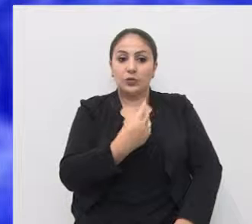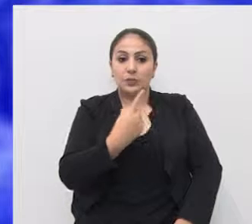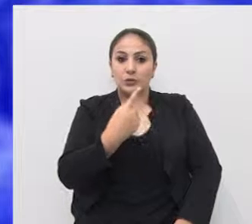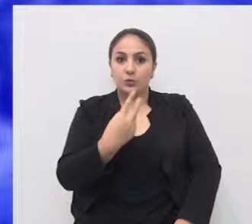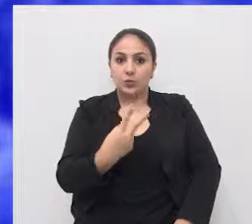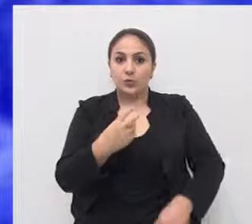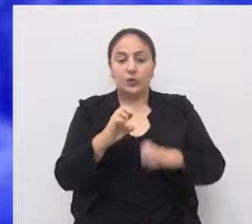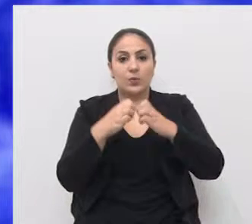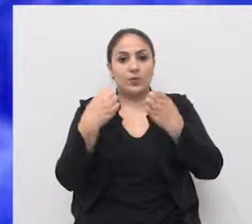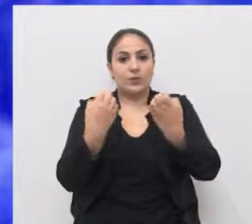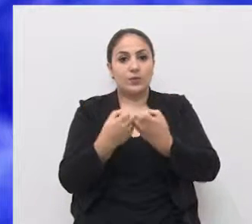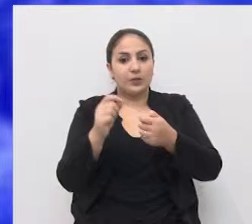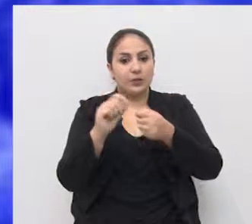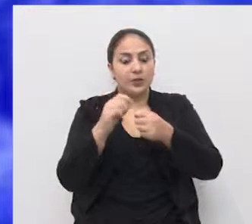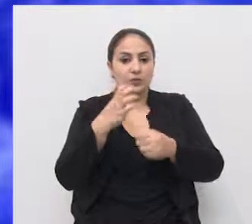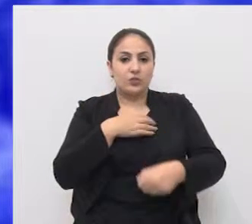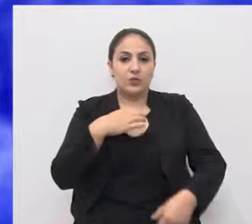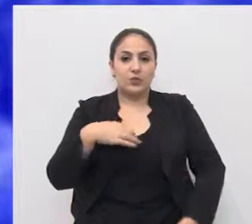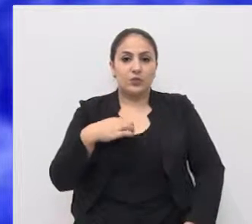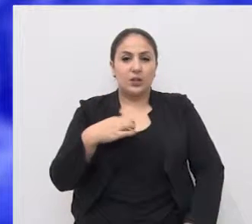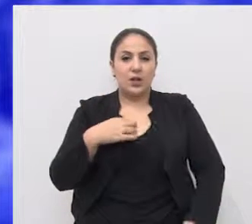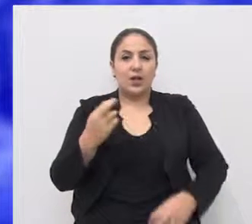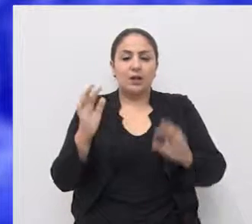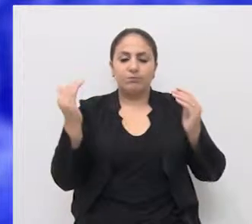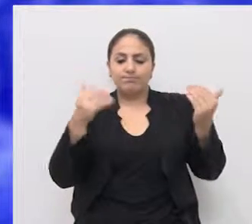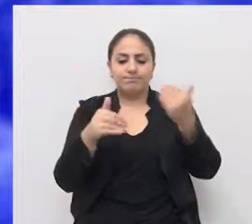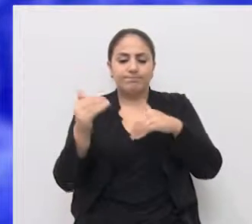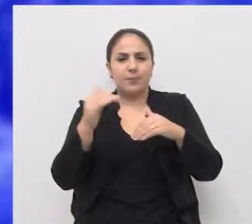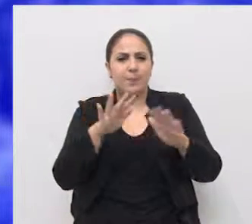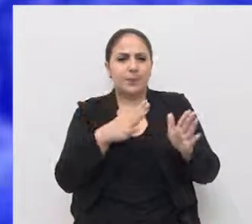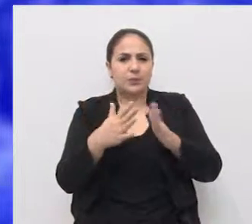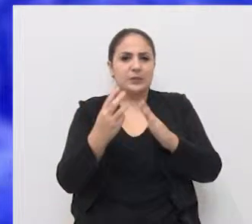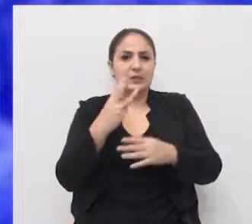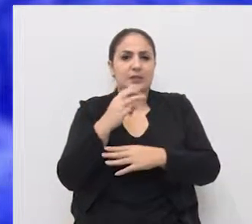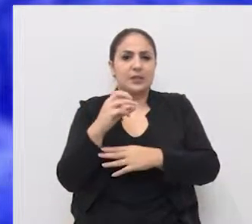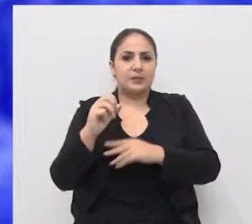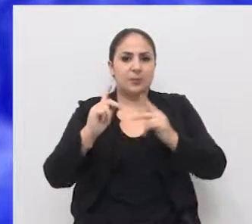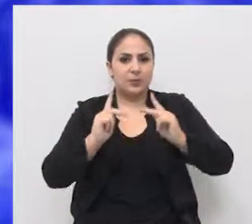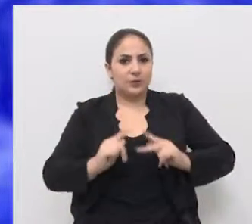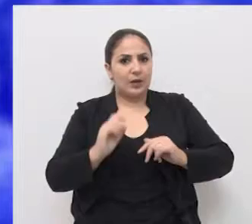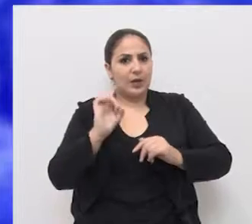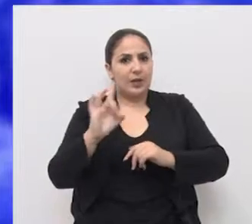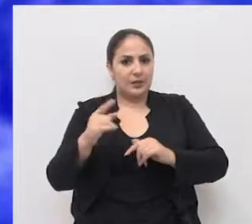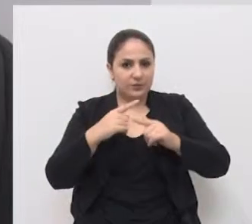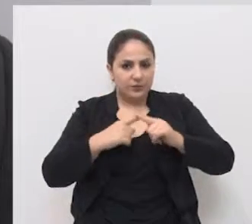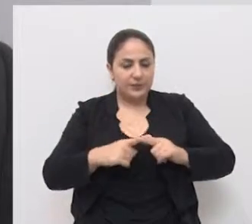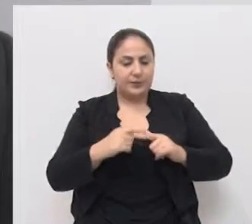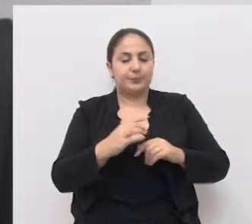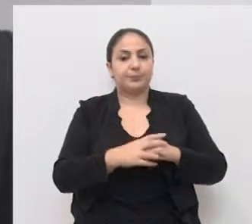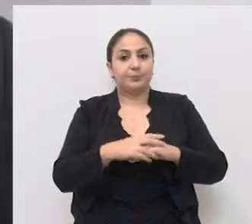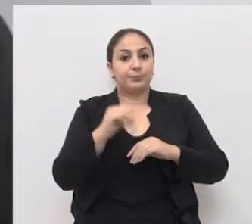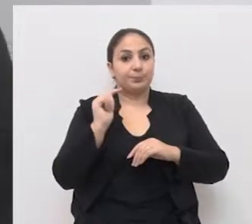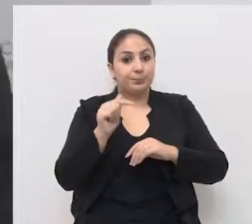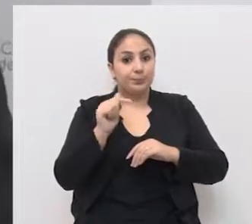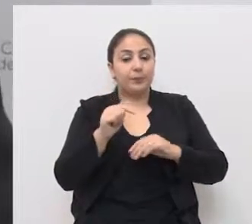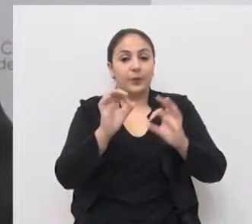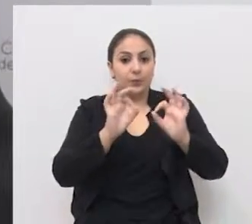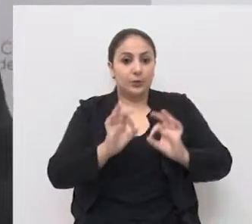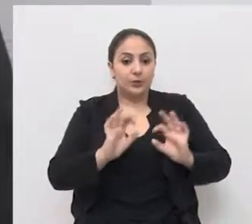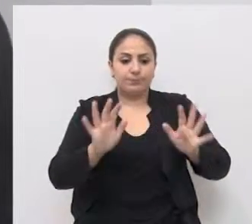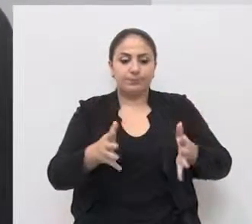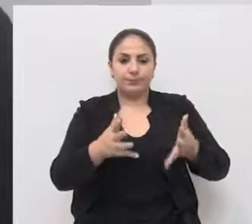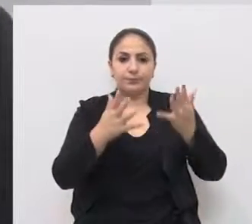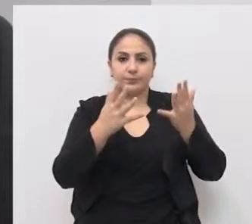é realizado de forma voluntária e reúne, em média, 300 pessoas a cada edição. Esse projeto é um